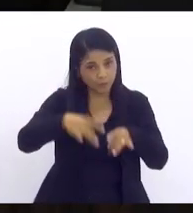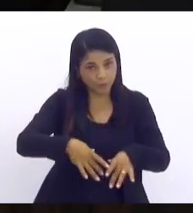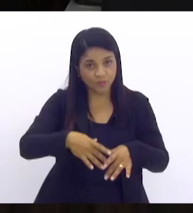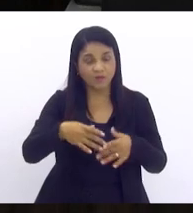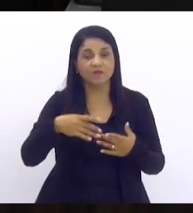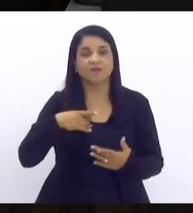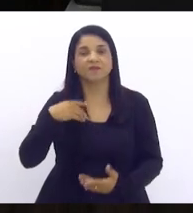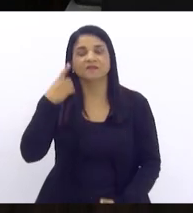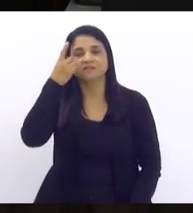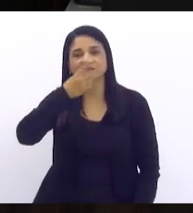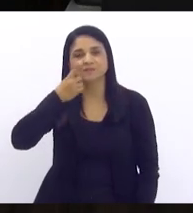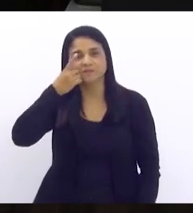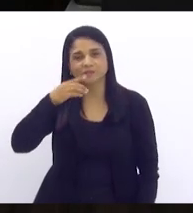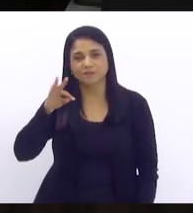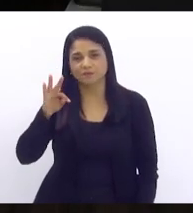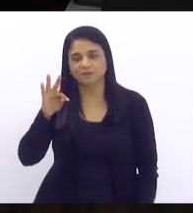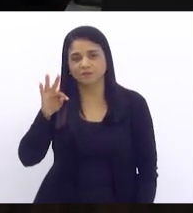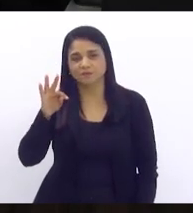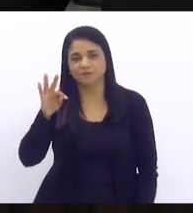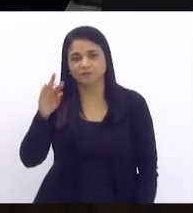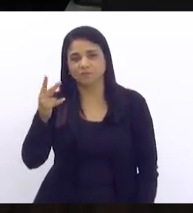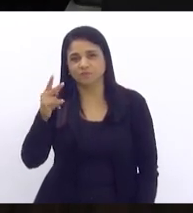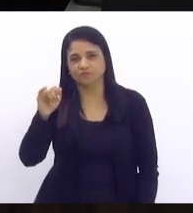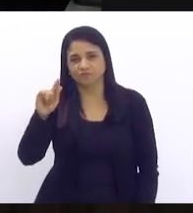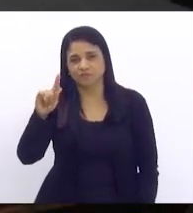Thiago Gagliasso.